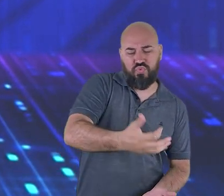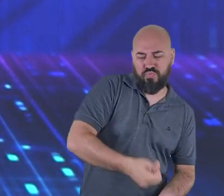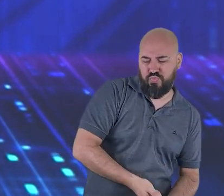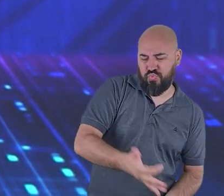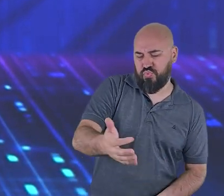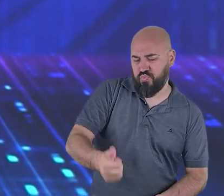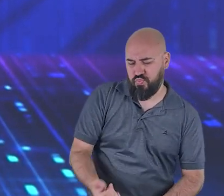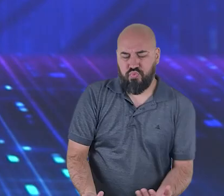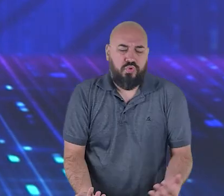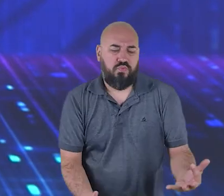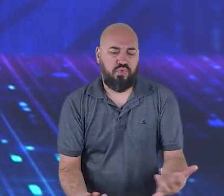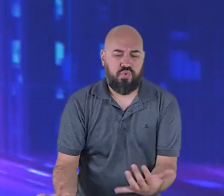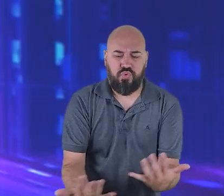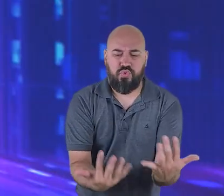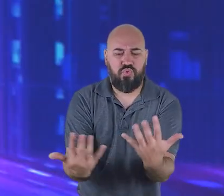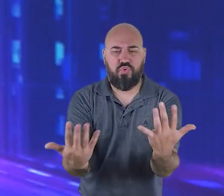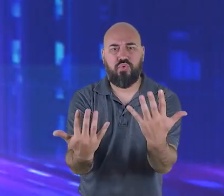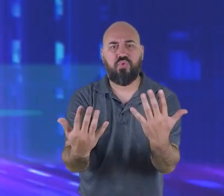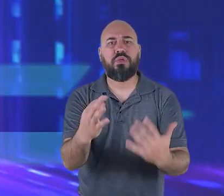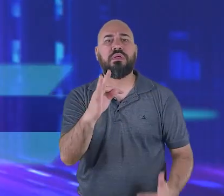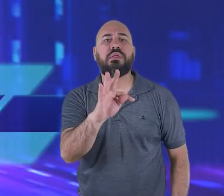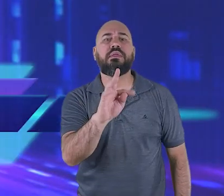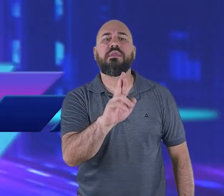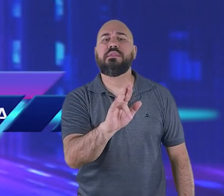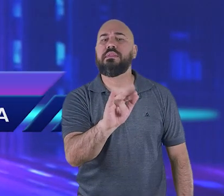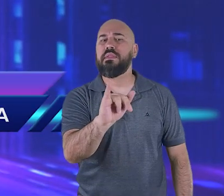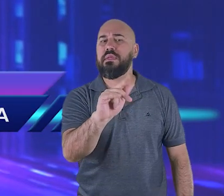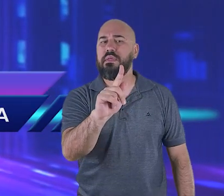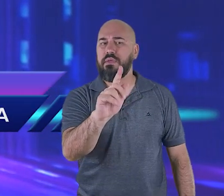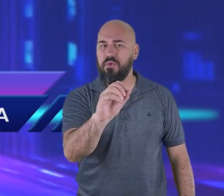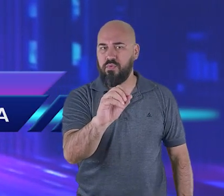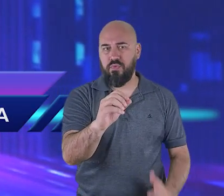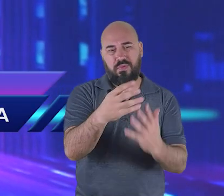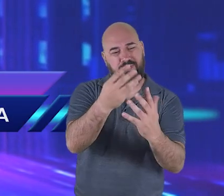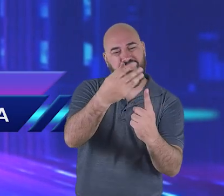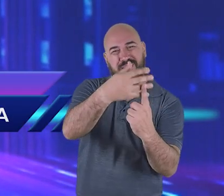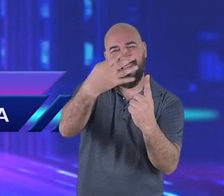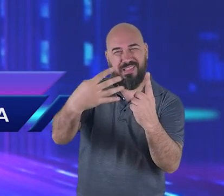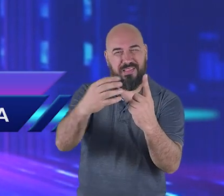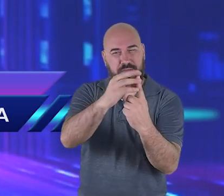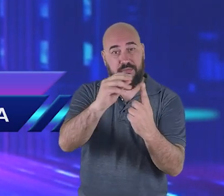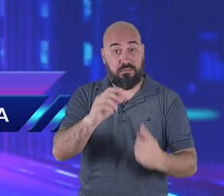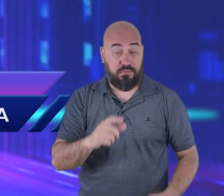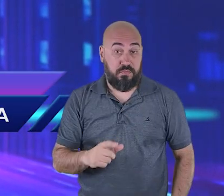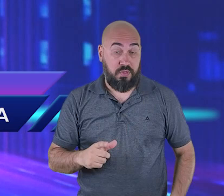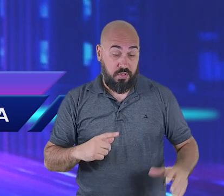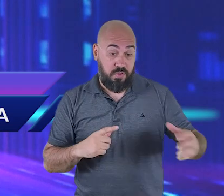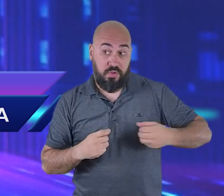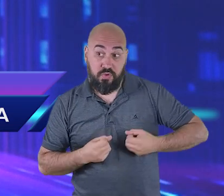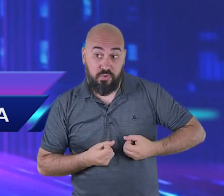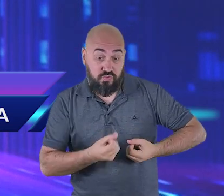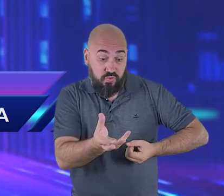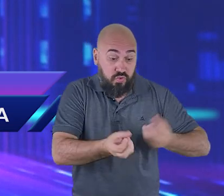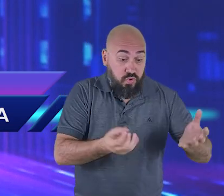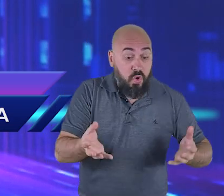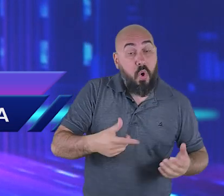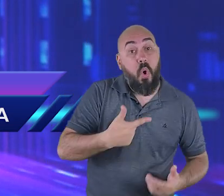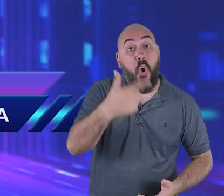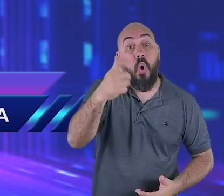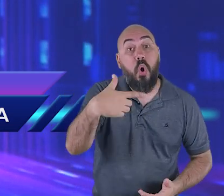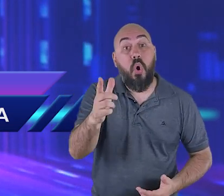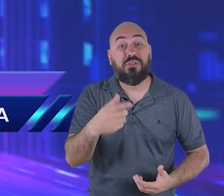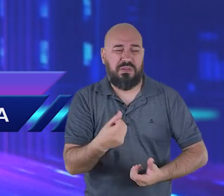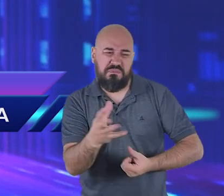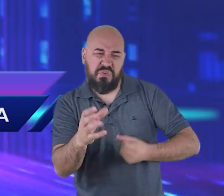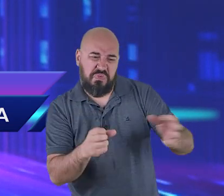juntos. Depois da expulsão do céu, o foco do conflito cósmico se voltou para